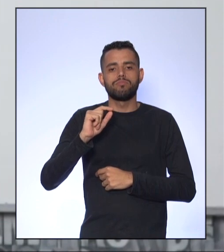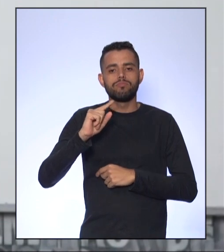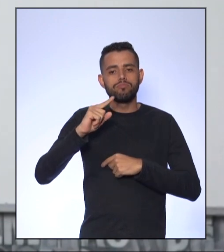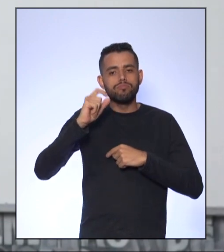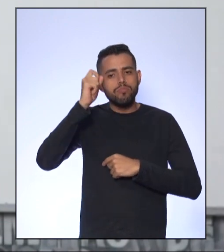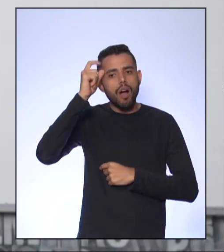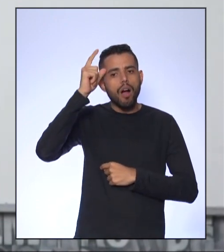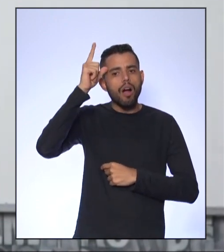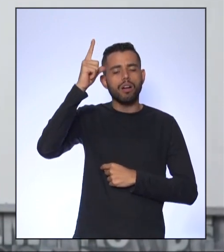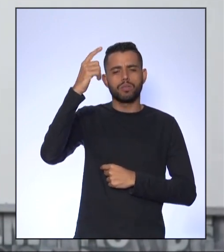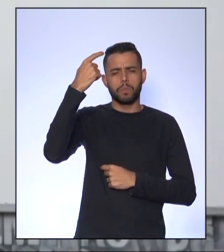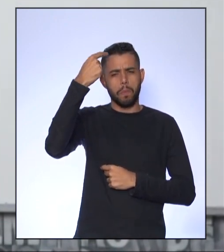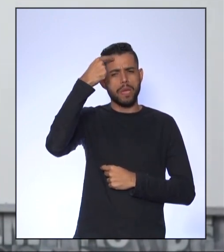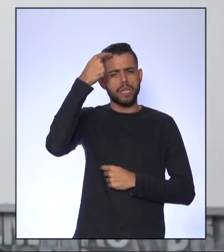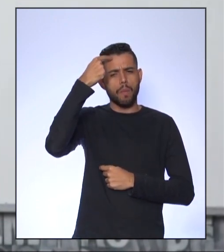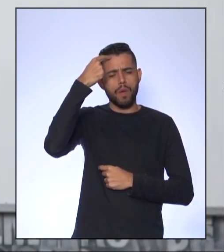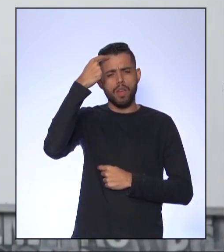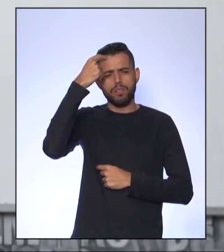pensamento.